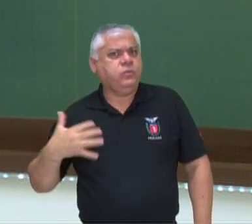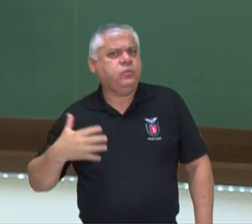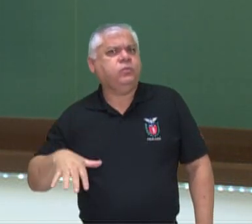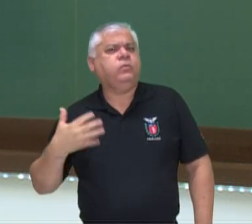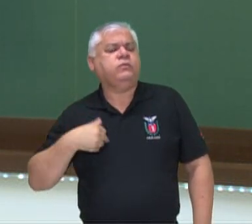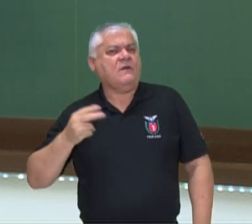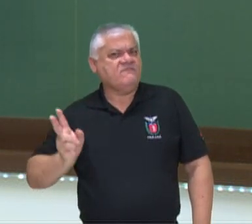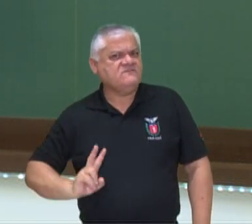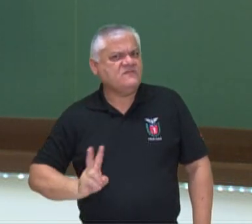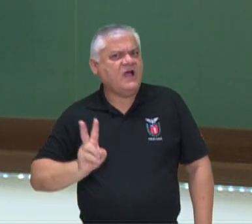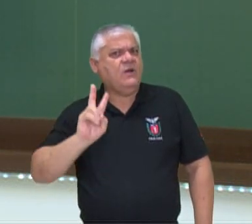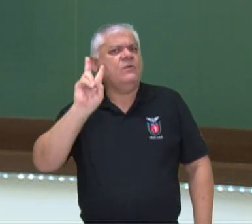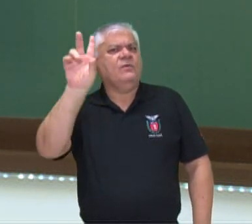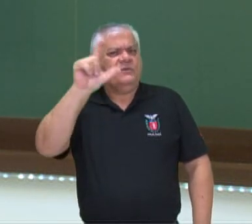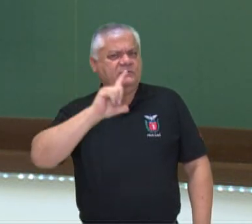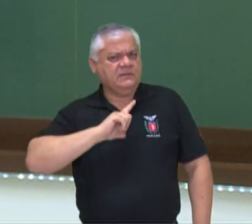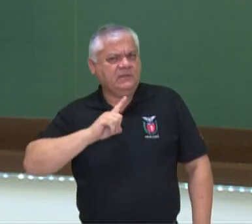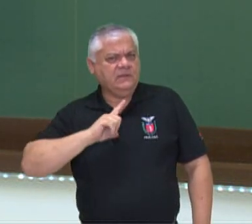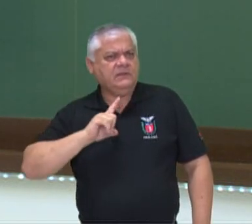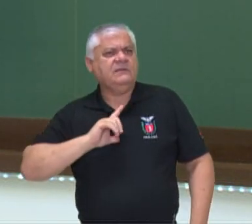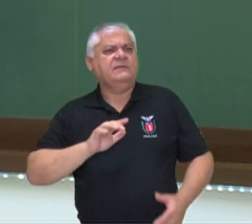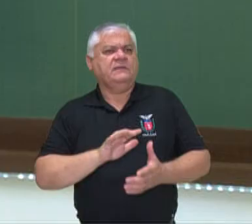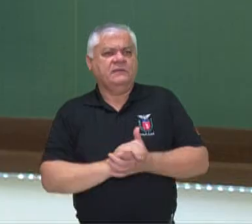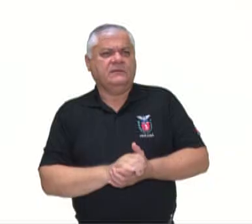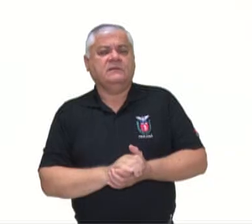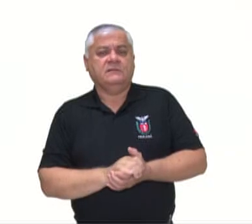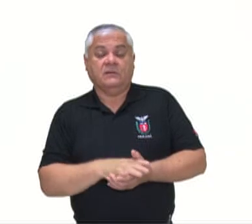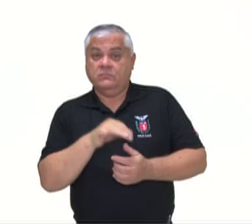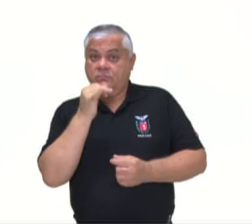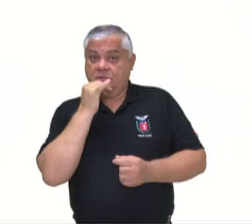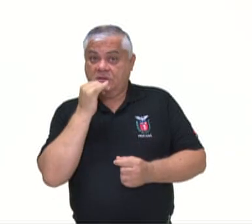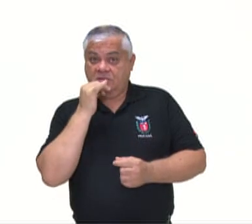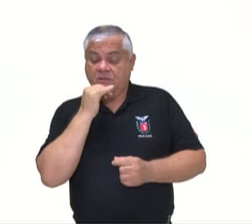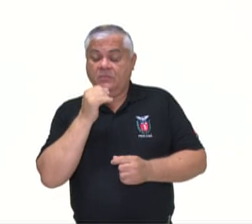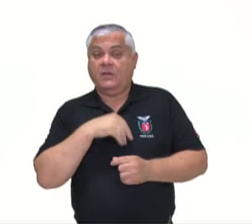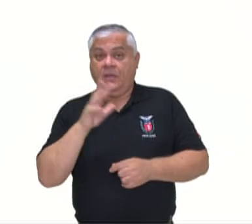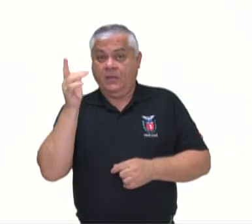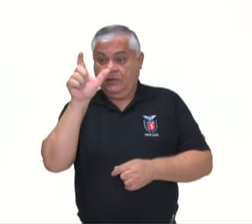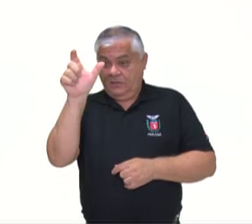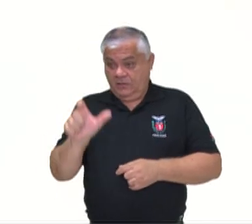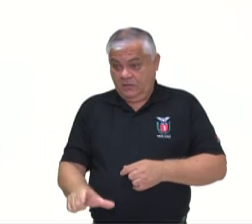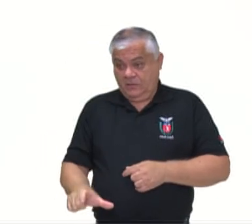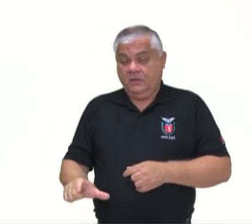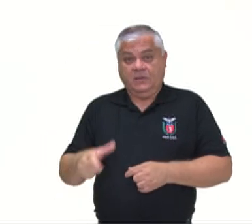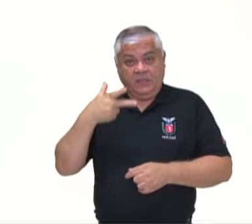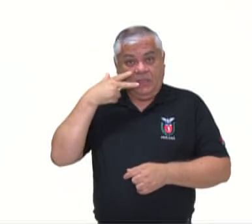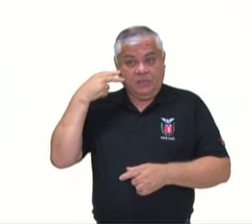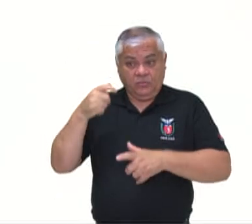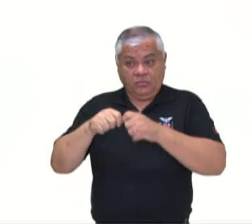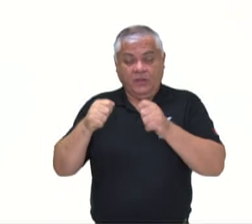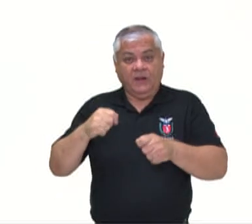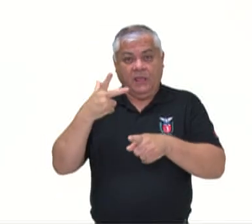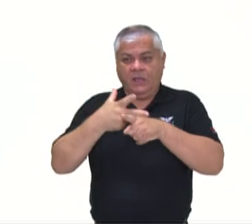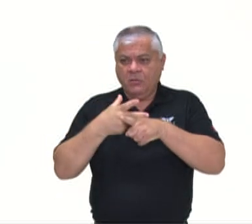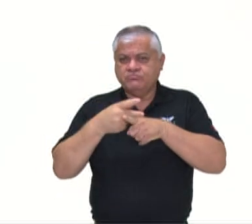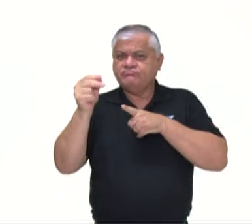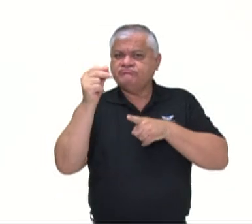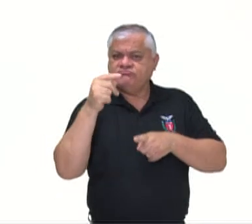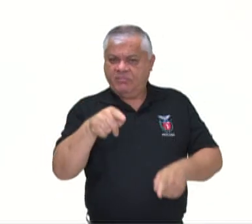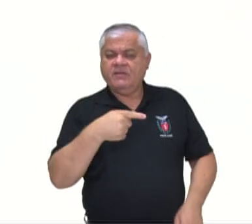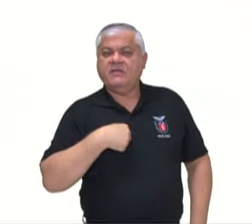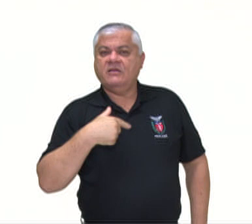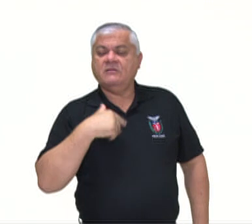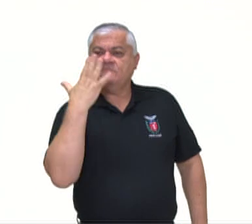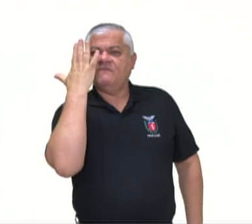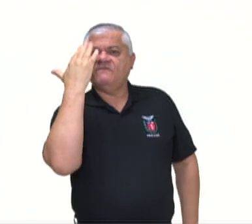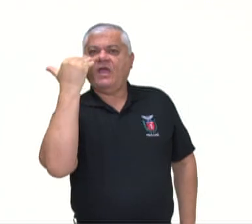povo indígena vencer o torneio de Uka-Uka, certo? O vencedor ele acaba tendo um status muito grande na aldeia,